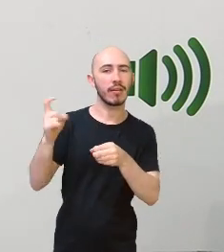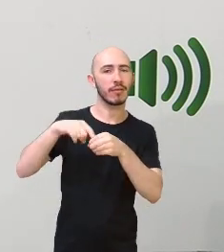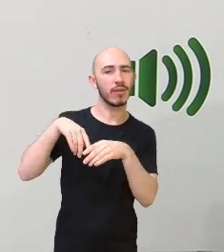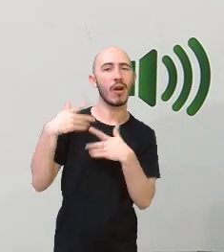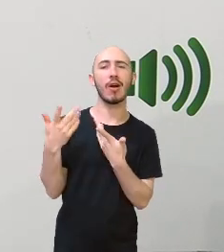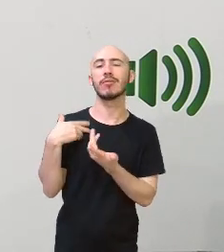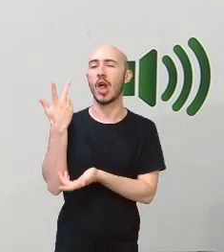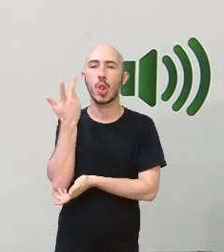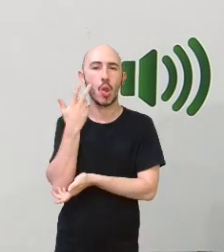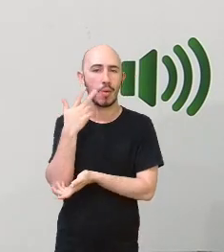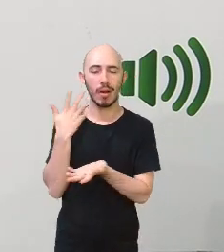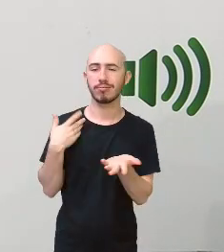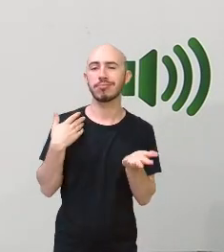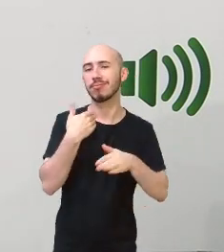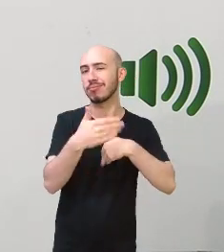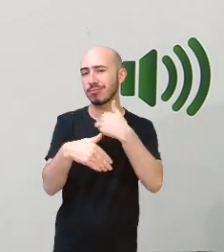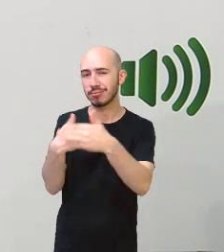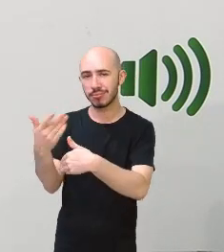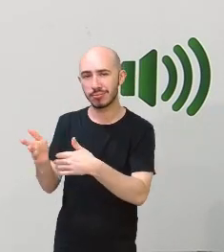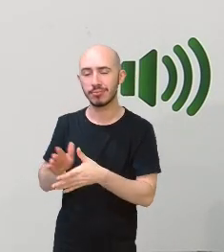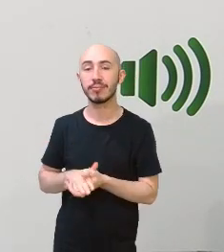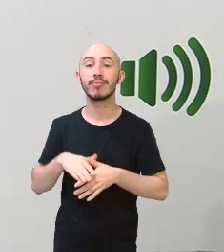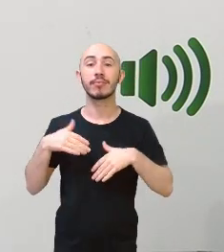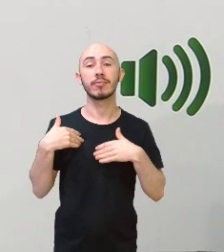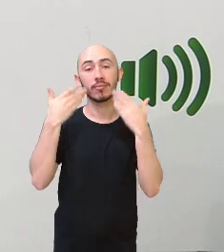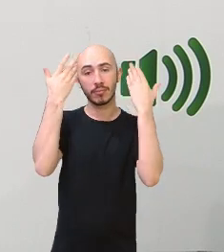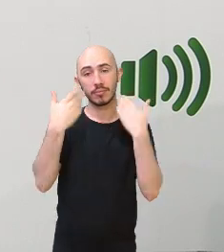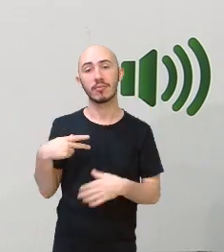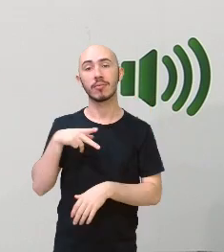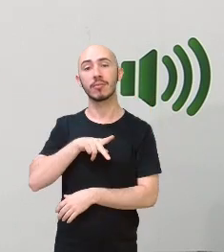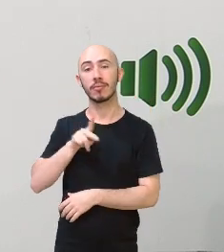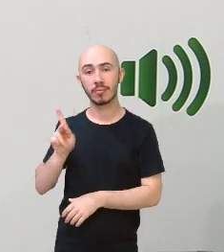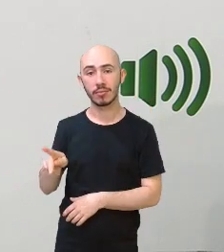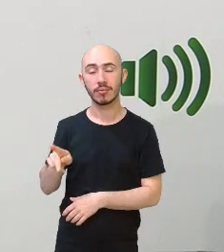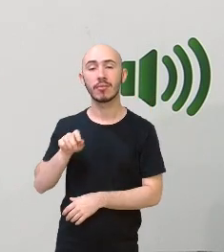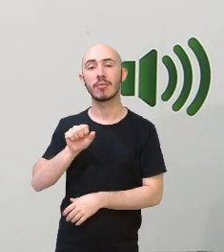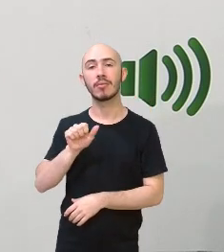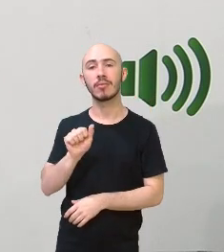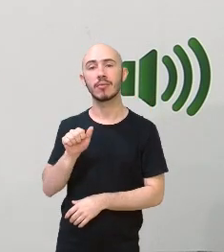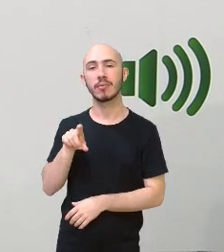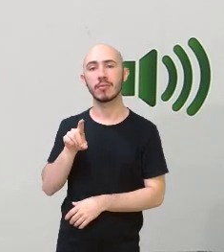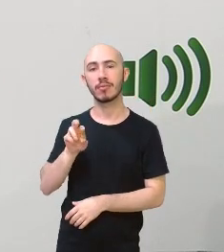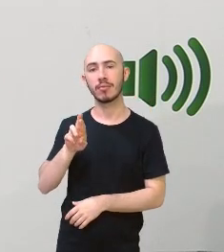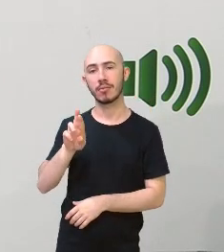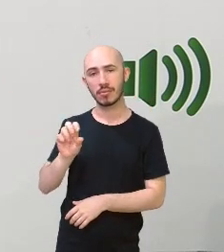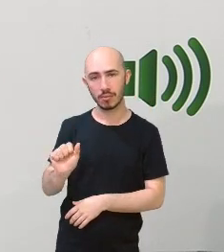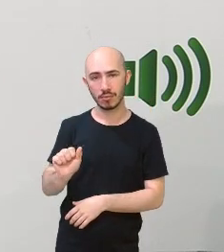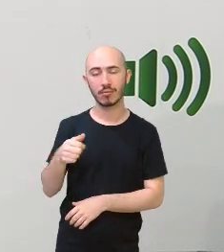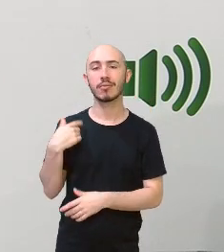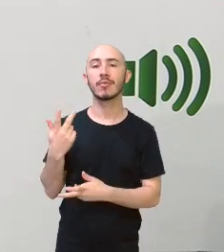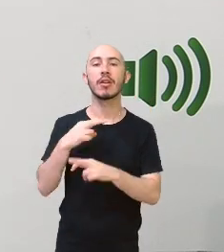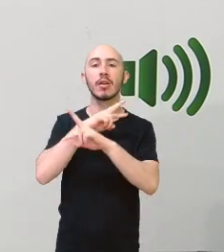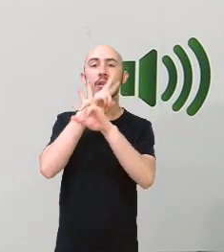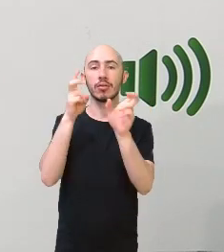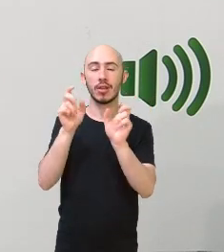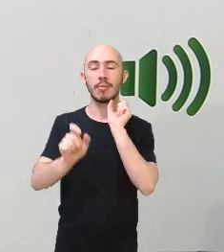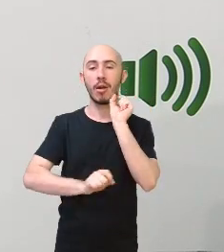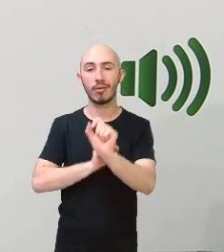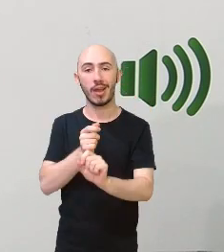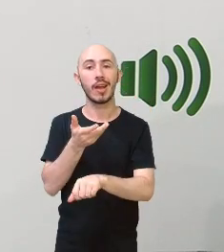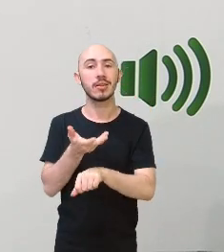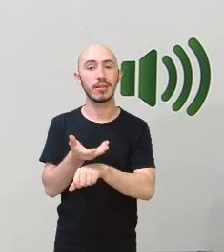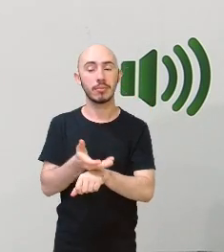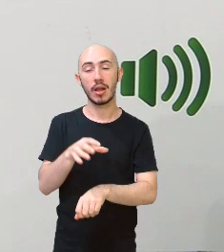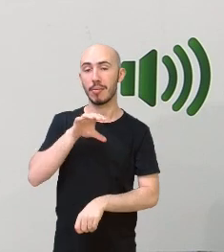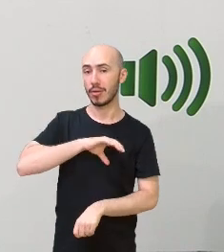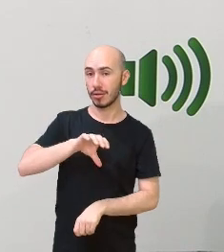está fazendo as atividades, tá bom? Professora Sandra Duarte, hoje nós vamos falar, agora nós vamos falar de língua portuguesa,